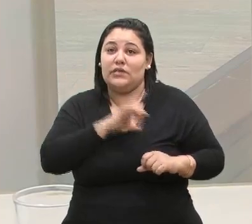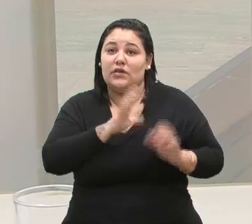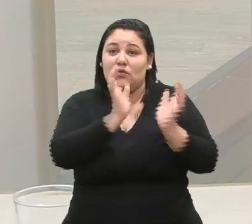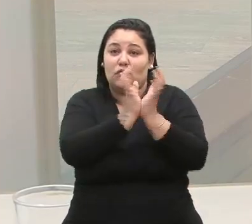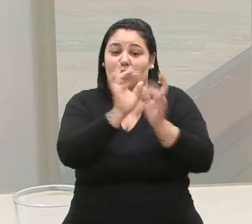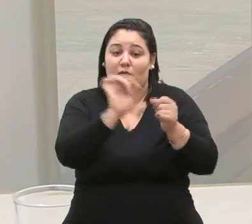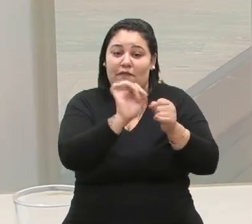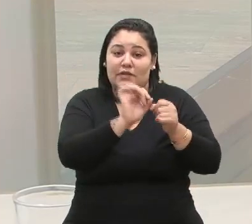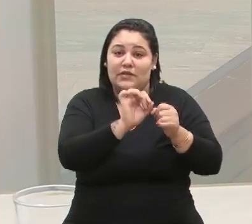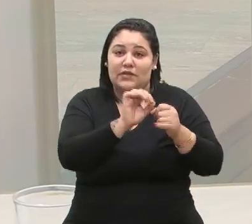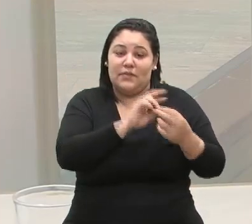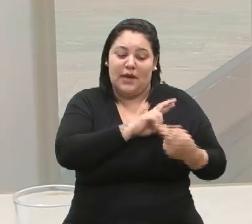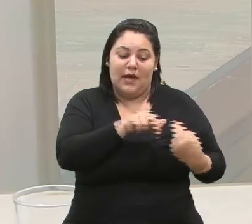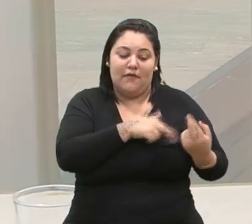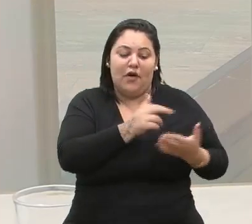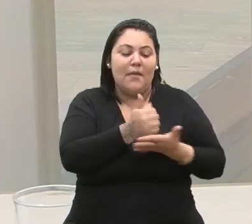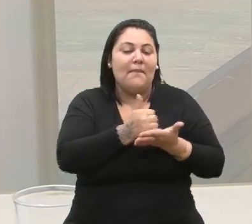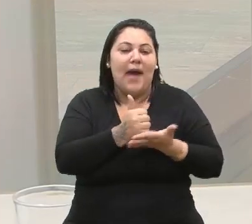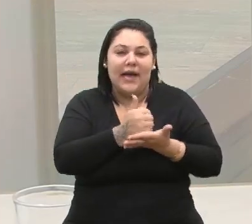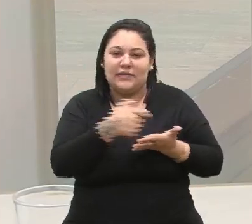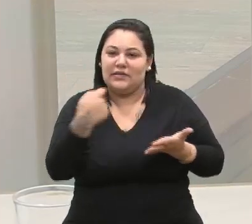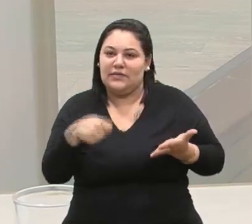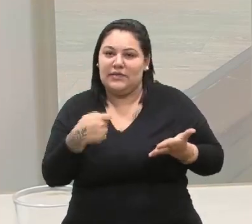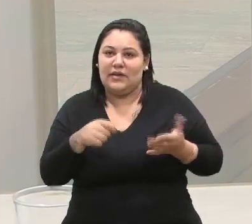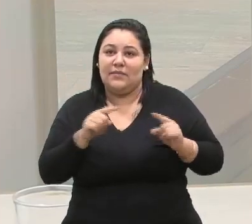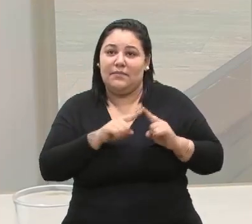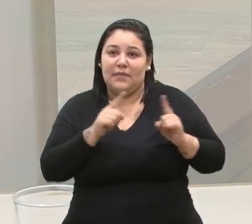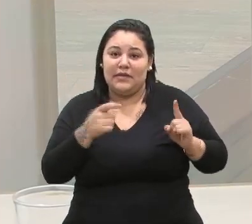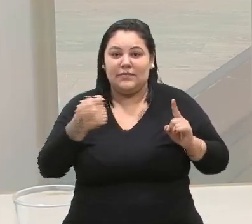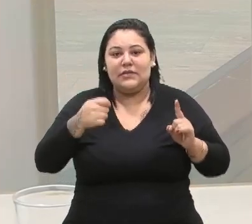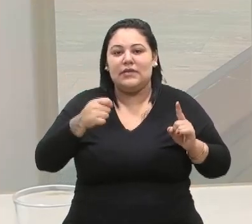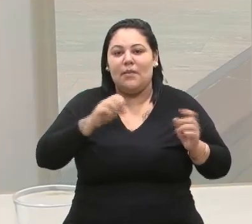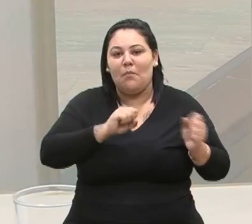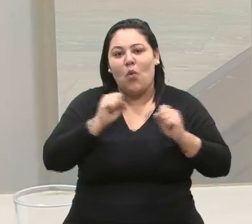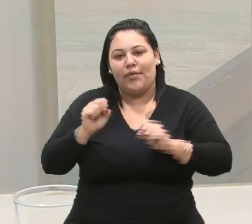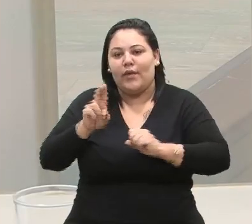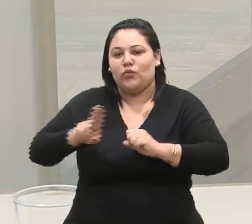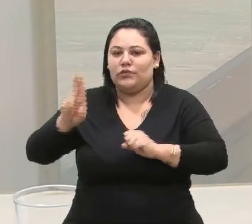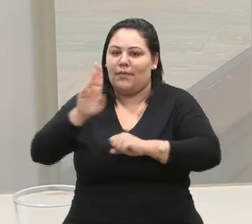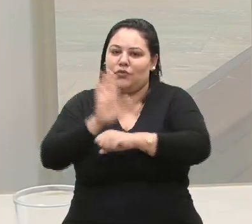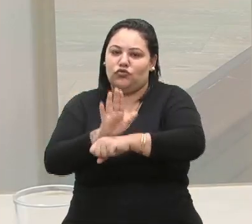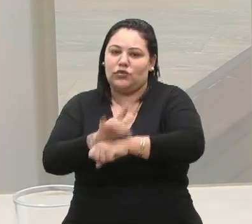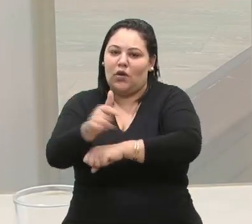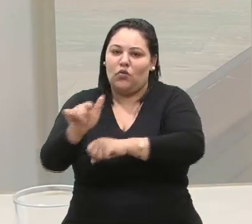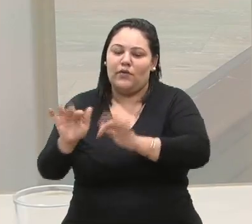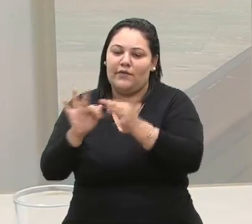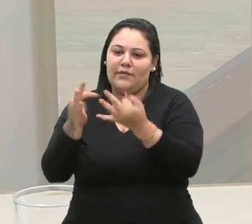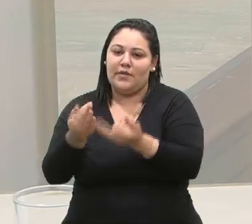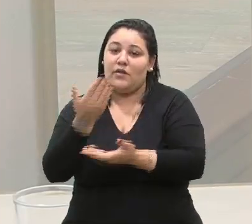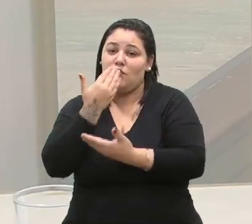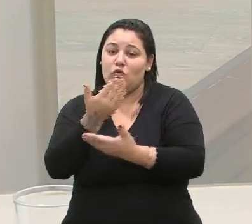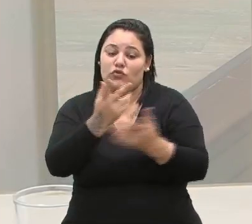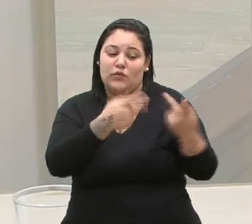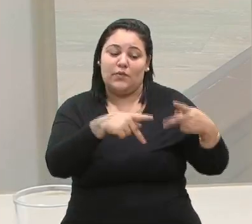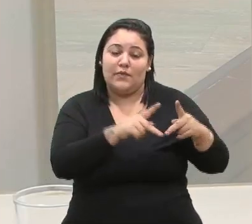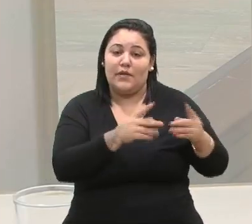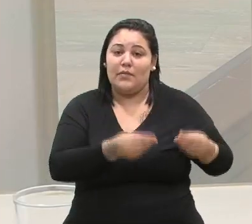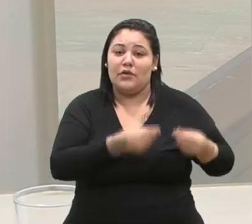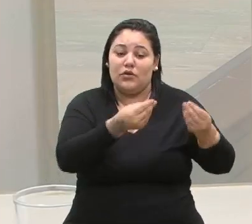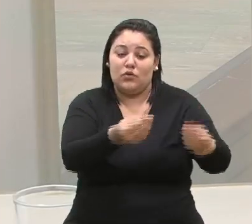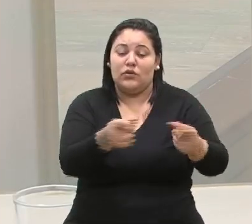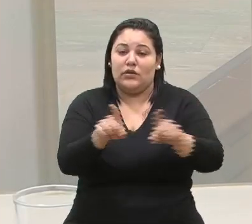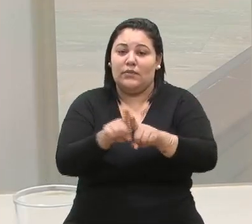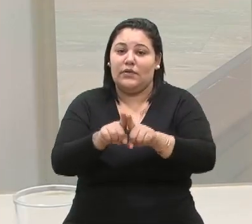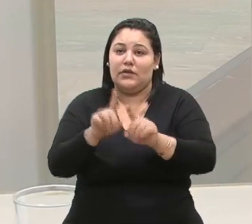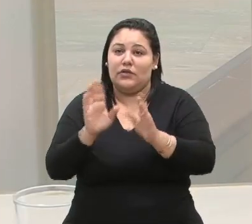uma reforma, né, básica, mas tem que estar em condições de uso. Então, a gente faz esse apelo à população para que doe também, e eu já estou